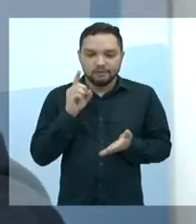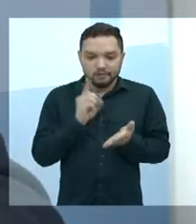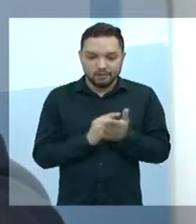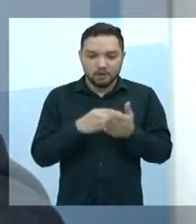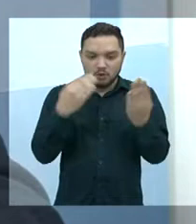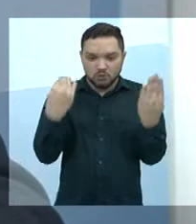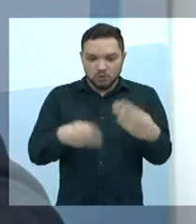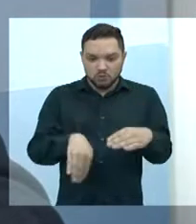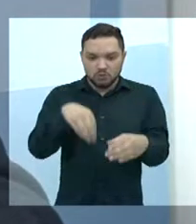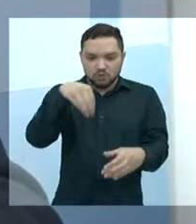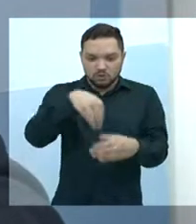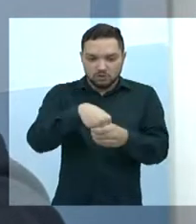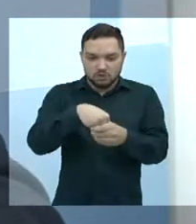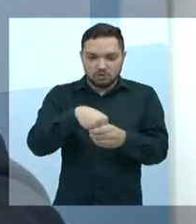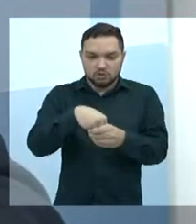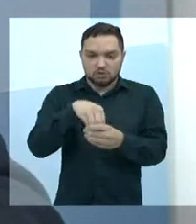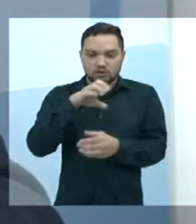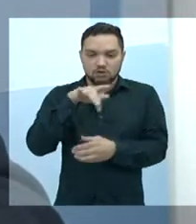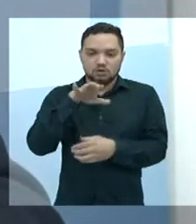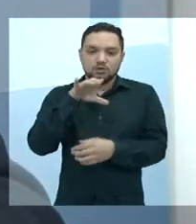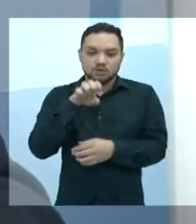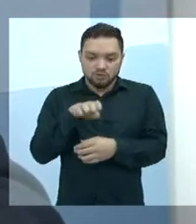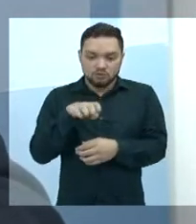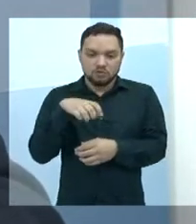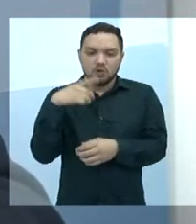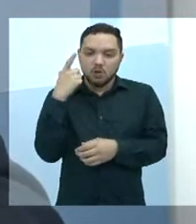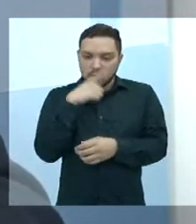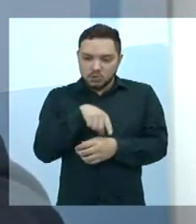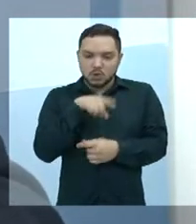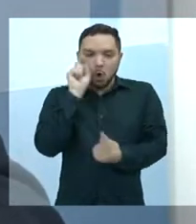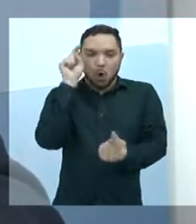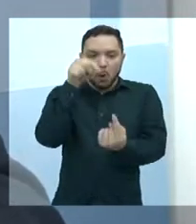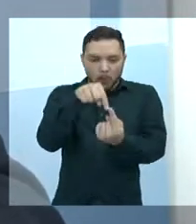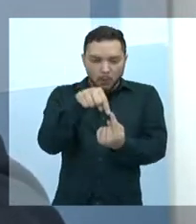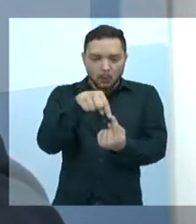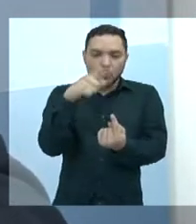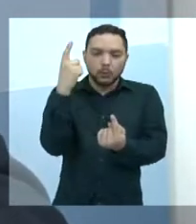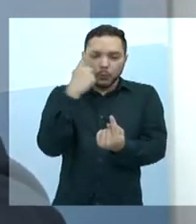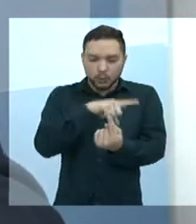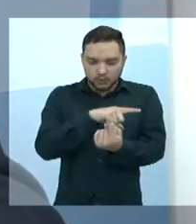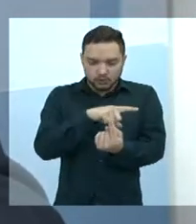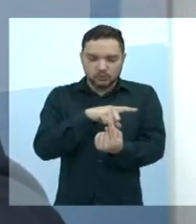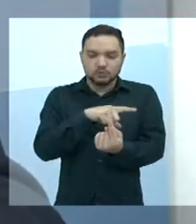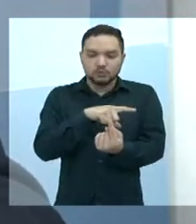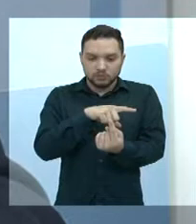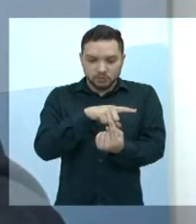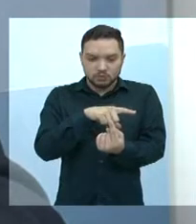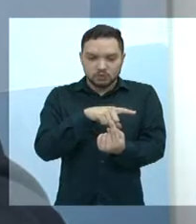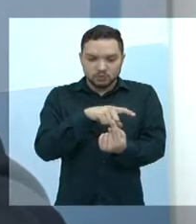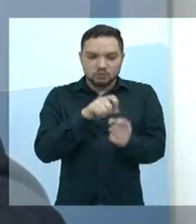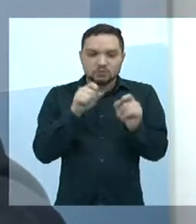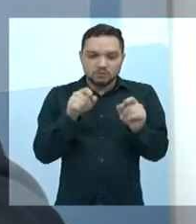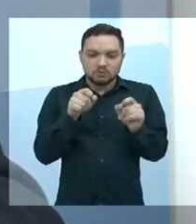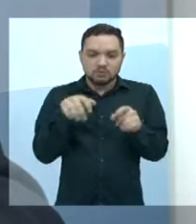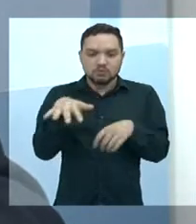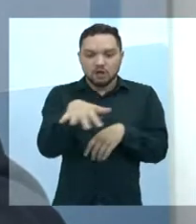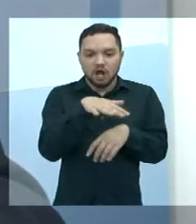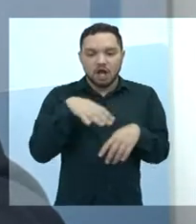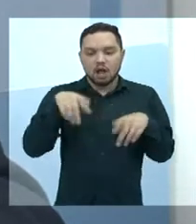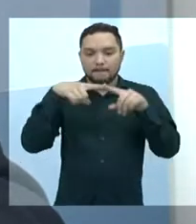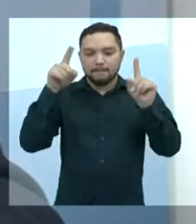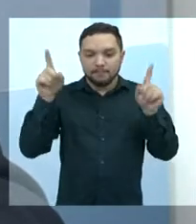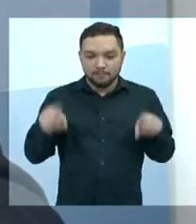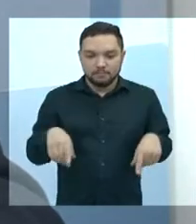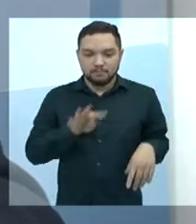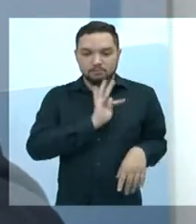internos que eu fiz na Coelce, eu consegui o meu objetivo e consegui chegar aonde eu mais queria, que era na área de projeto, na